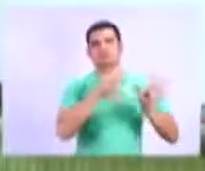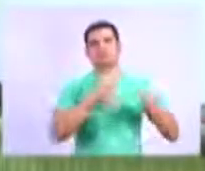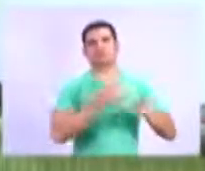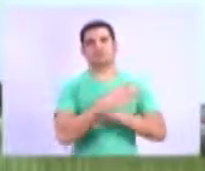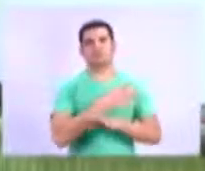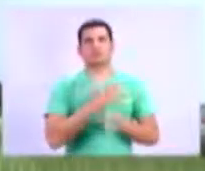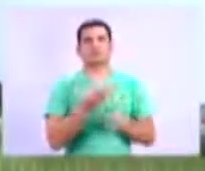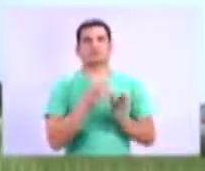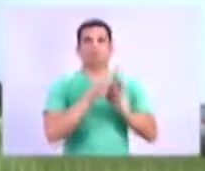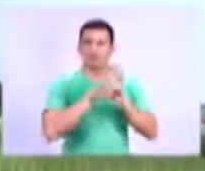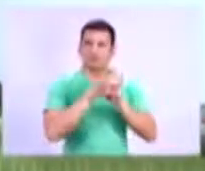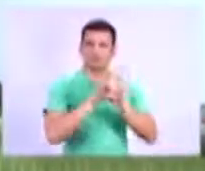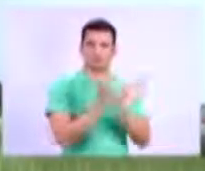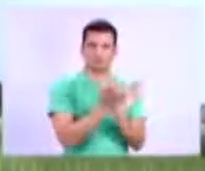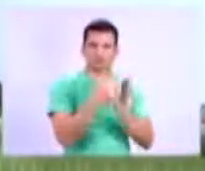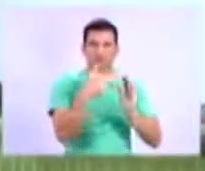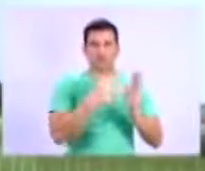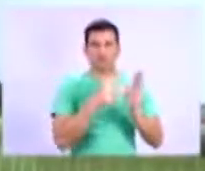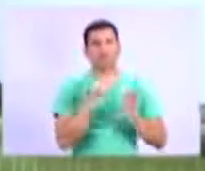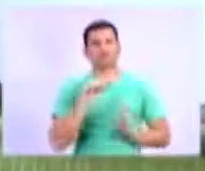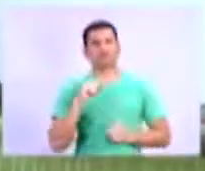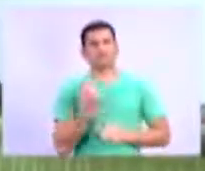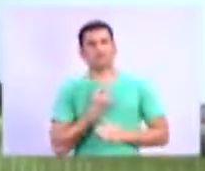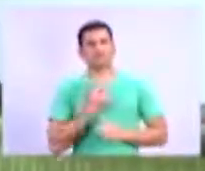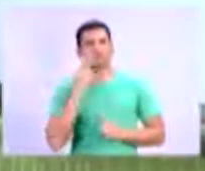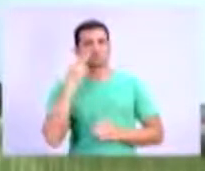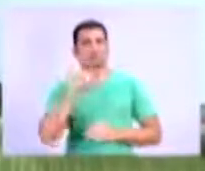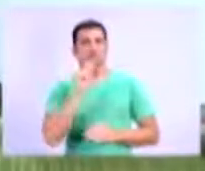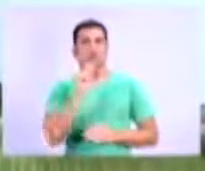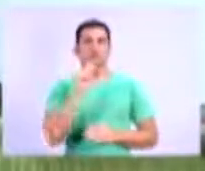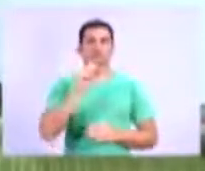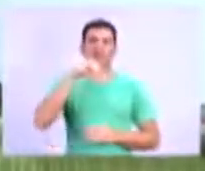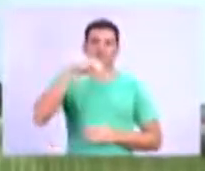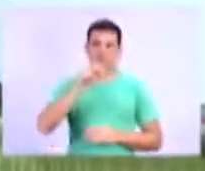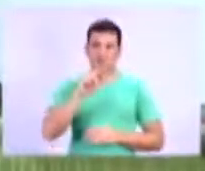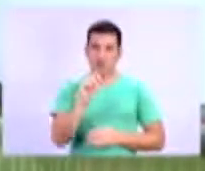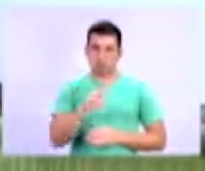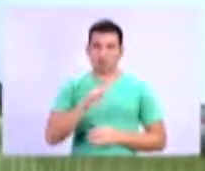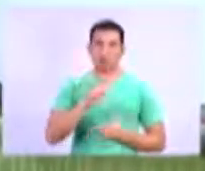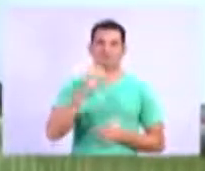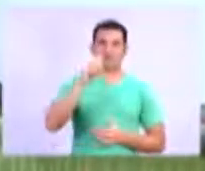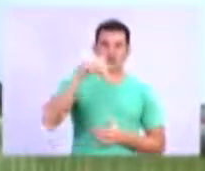de moralidade que nós trabalhamos, nós vimos que a moral é o quê? A